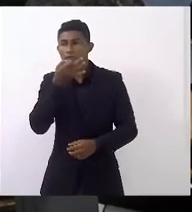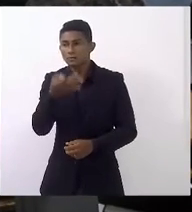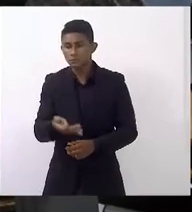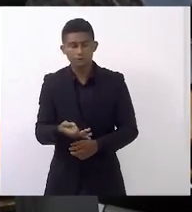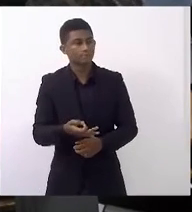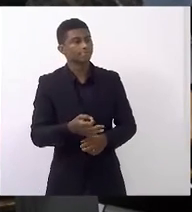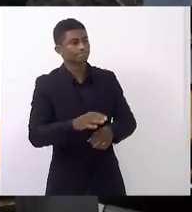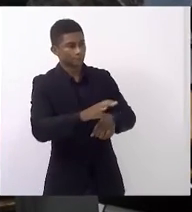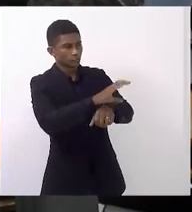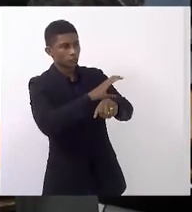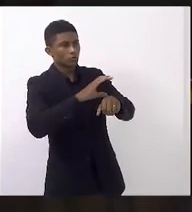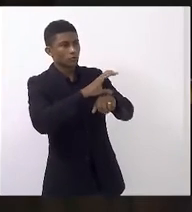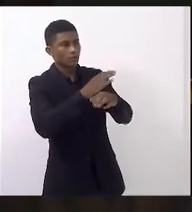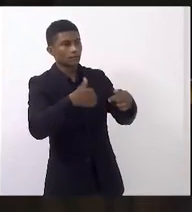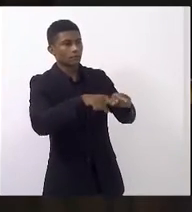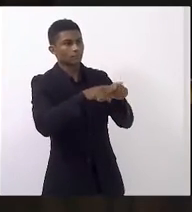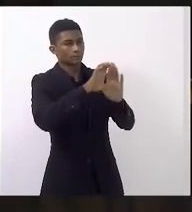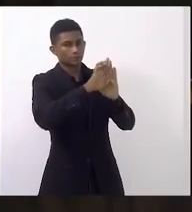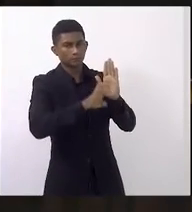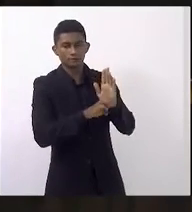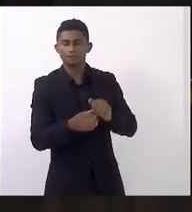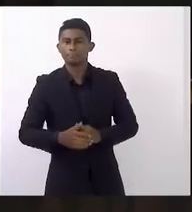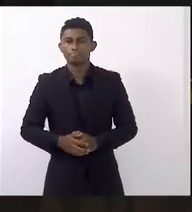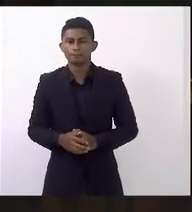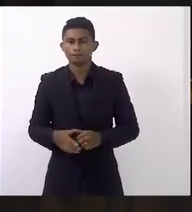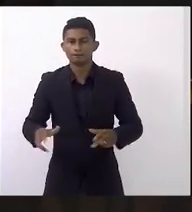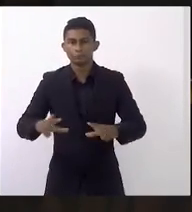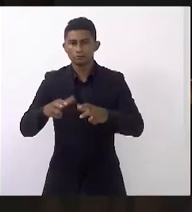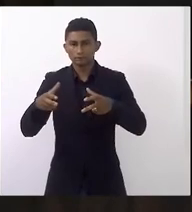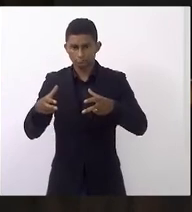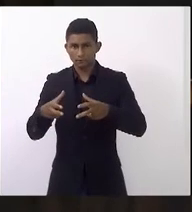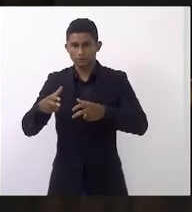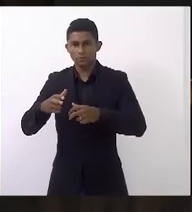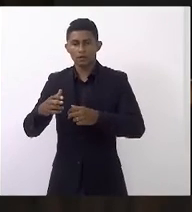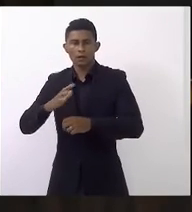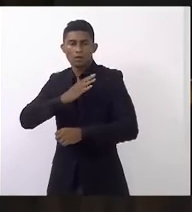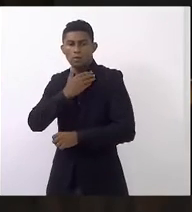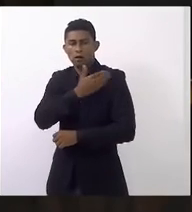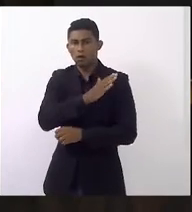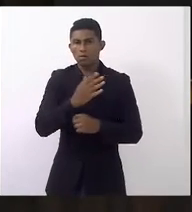emendas. Pelo combate à discriminação, presidente Carlos Mink.